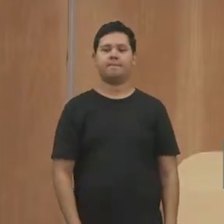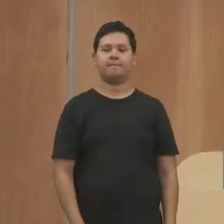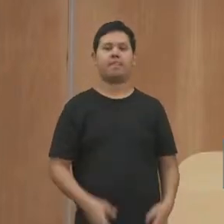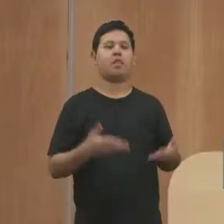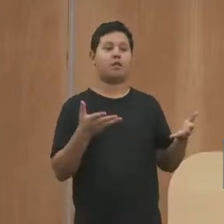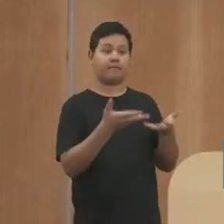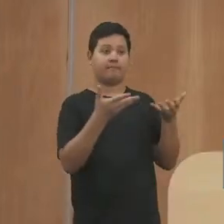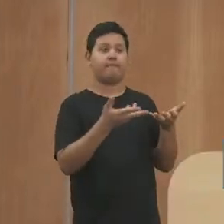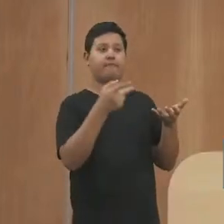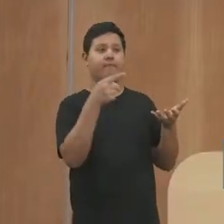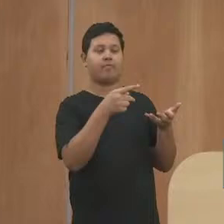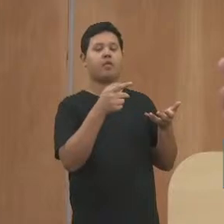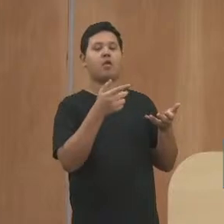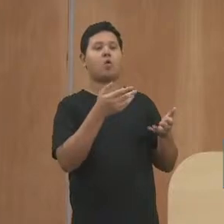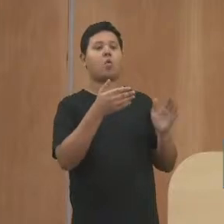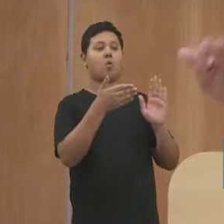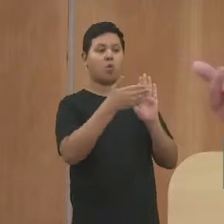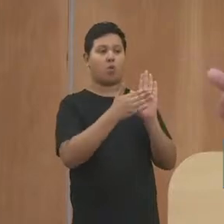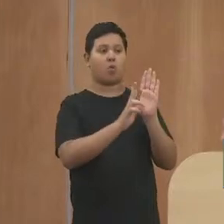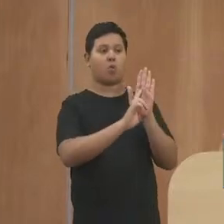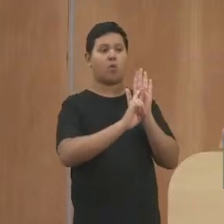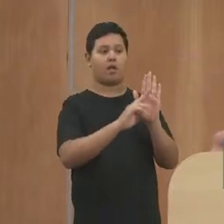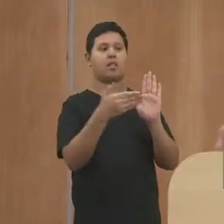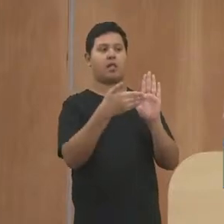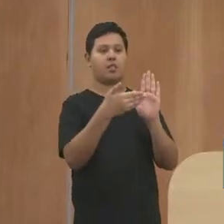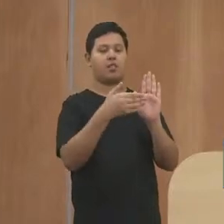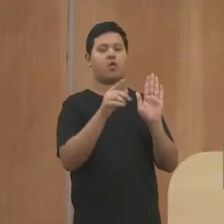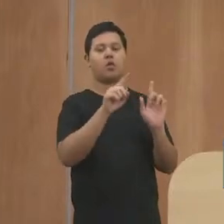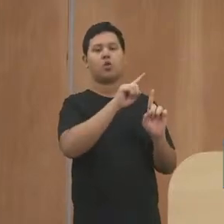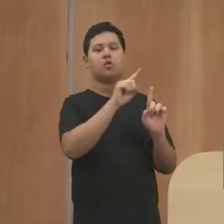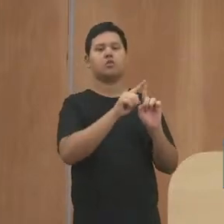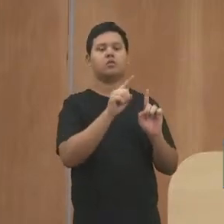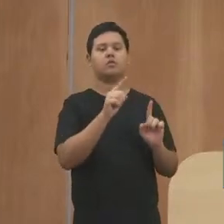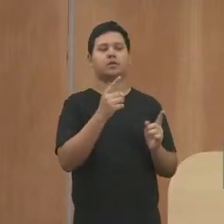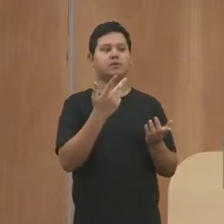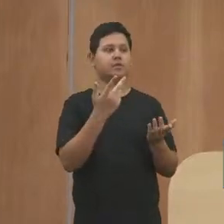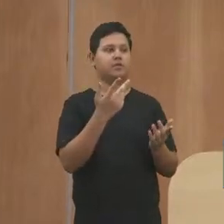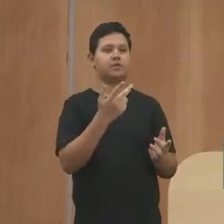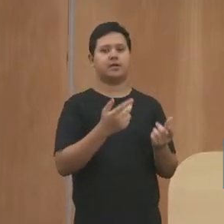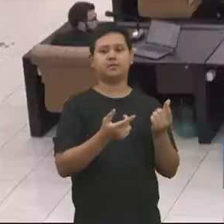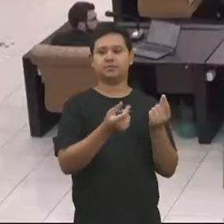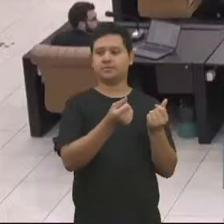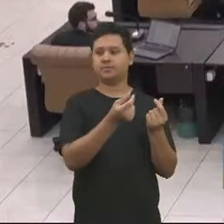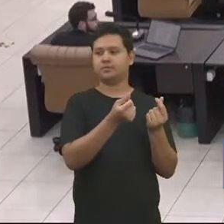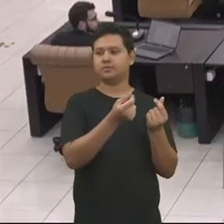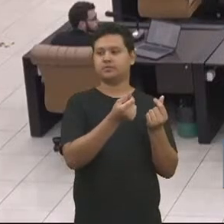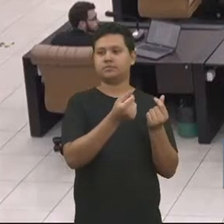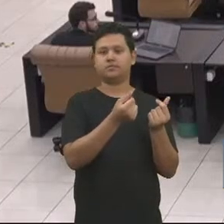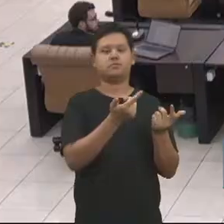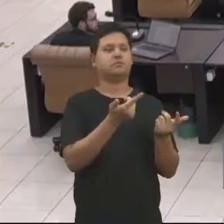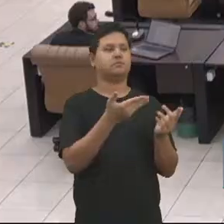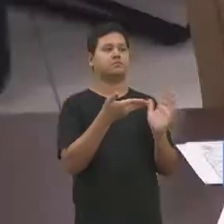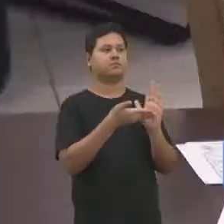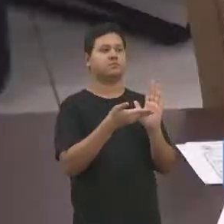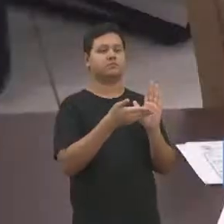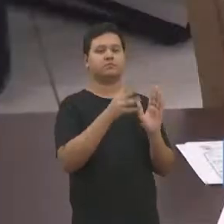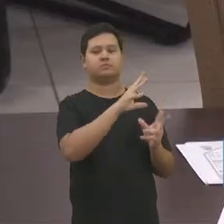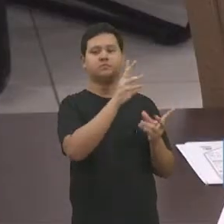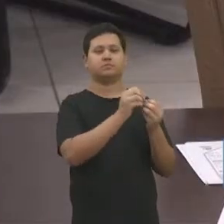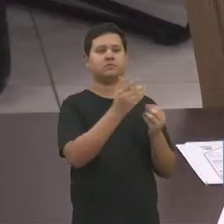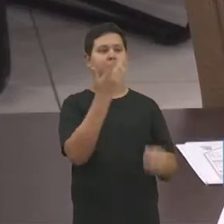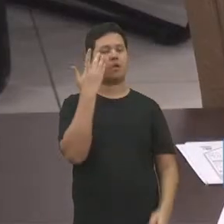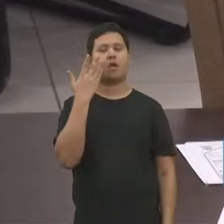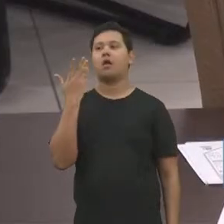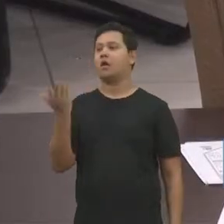empenhado. O relatório da Controladoria considera o valor liquidado. Então, você confirma que, pelo relatório,